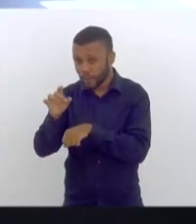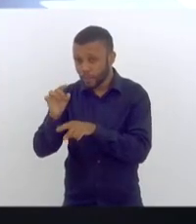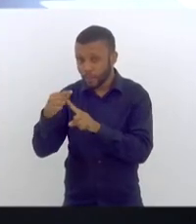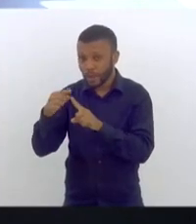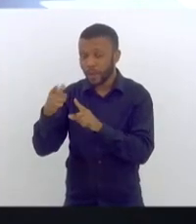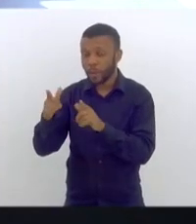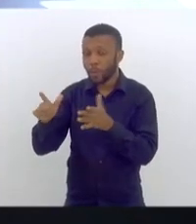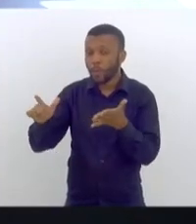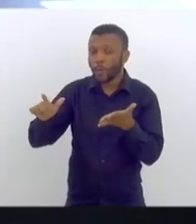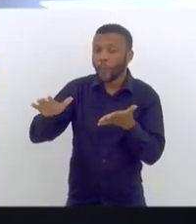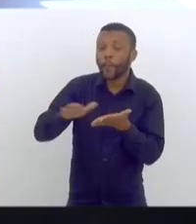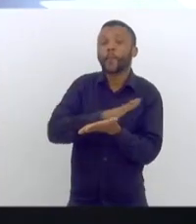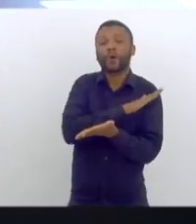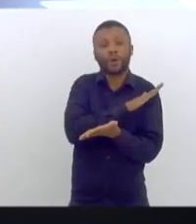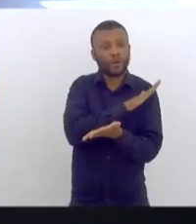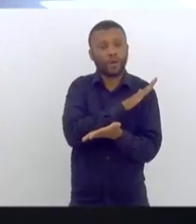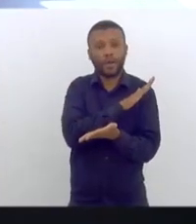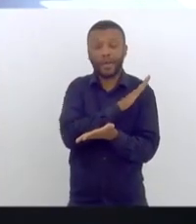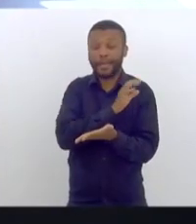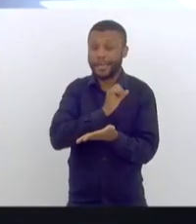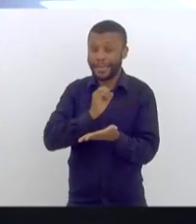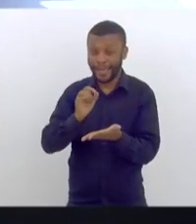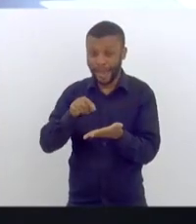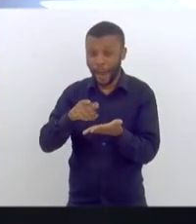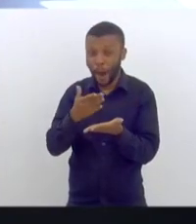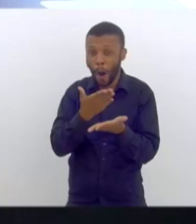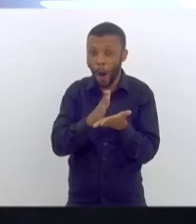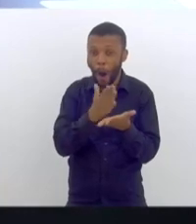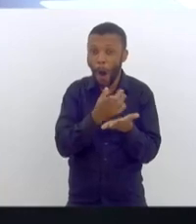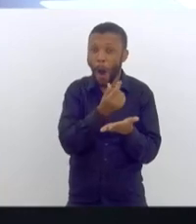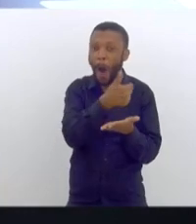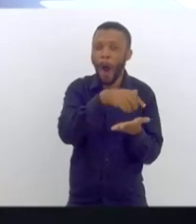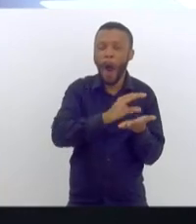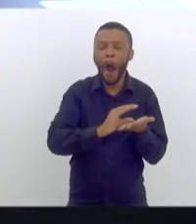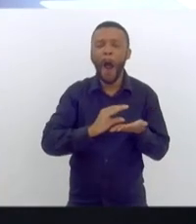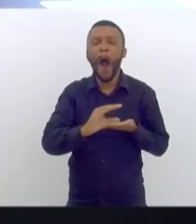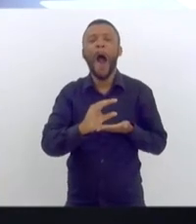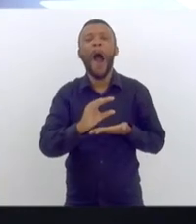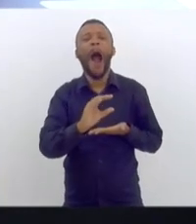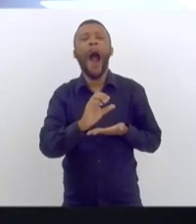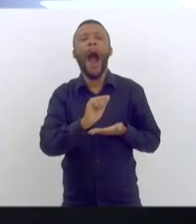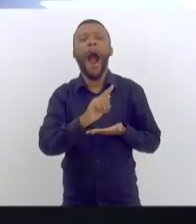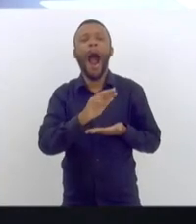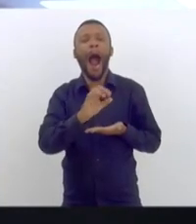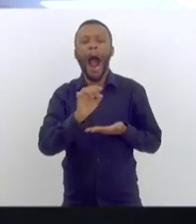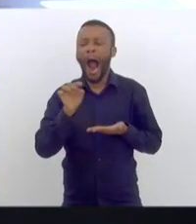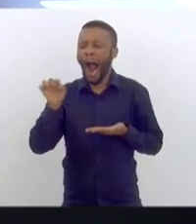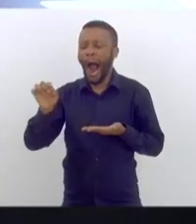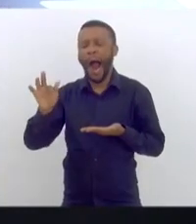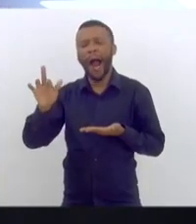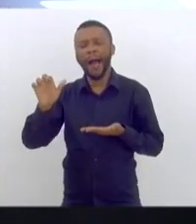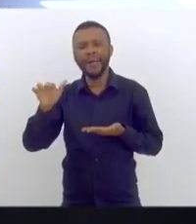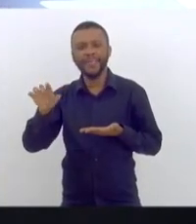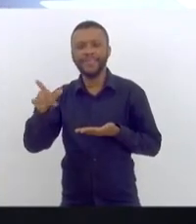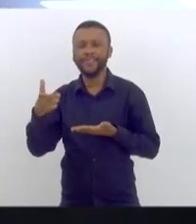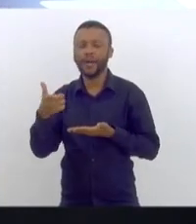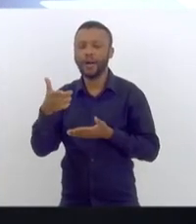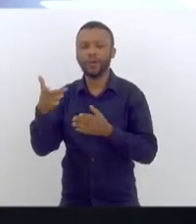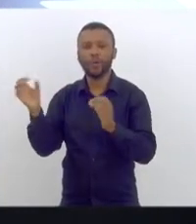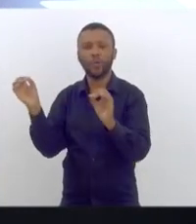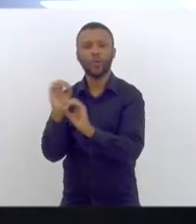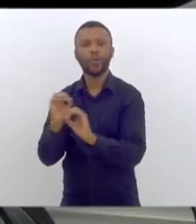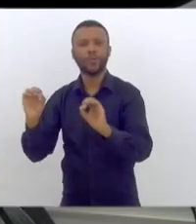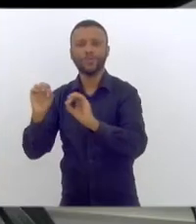vazio e se o dinheiro que sobrar rio o frame vai ficar morto de novo